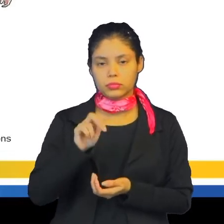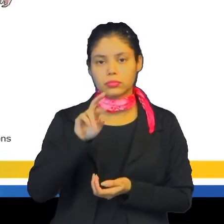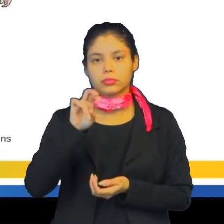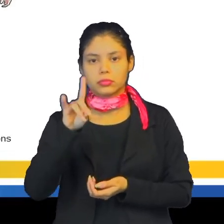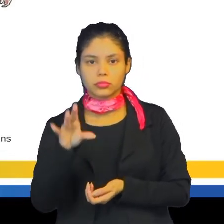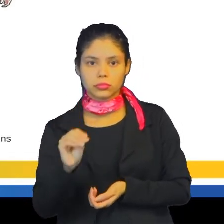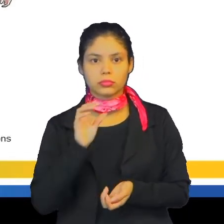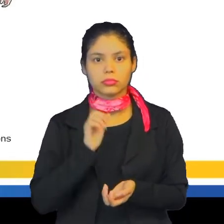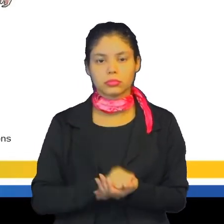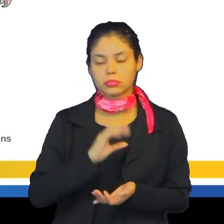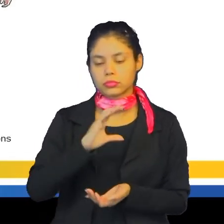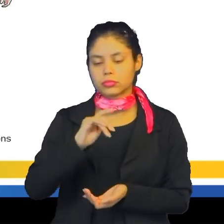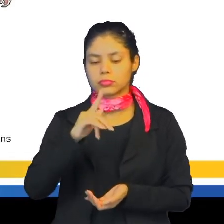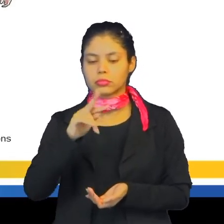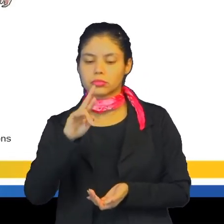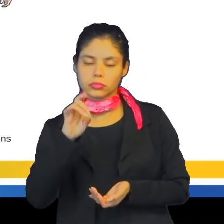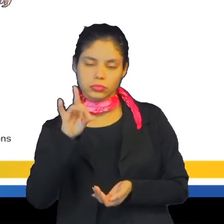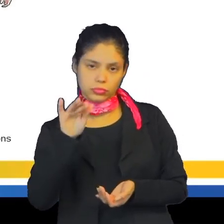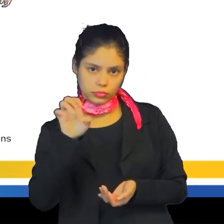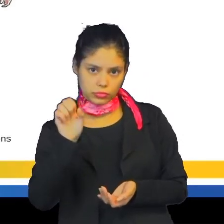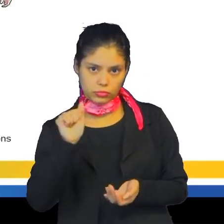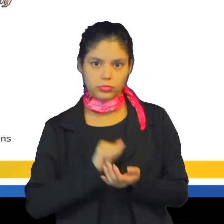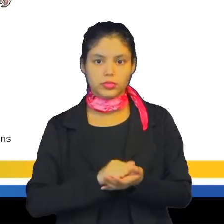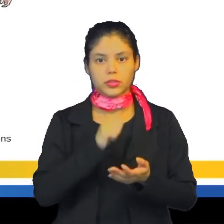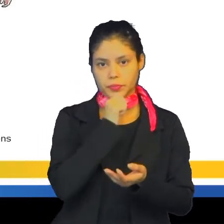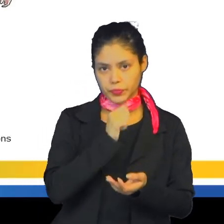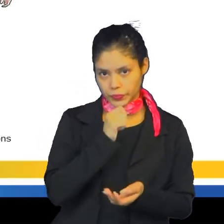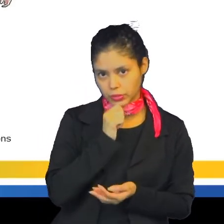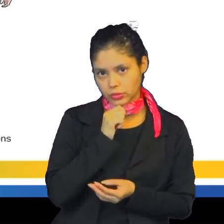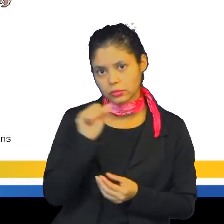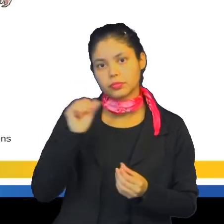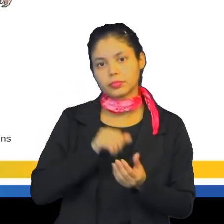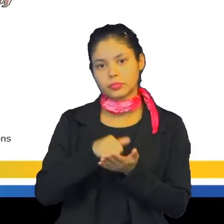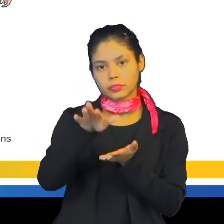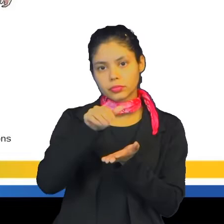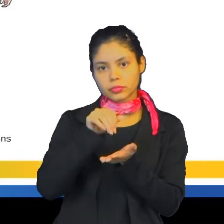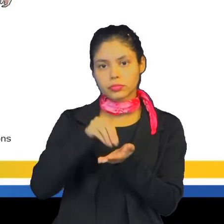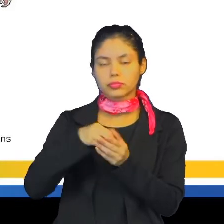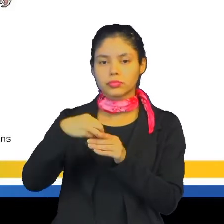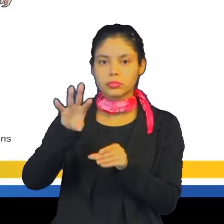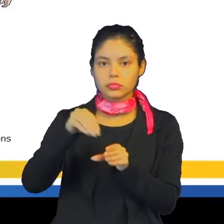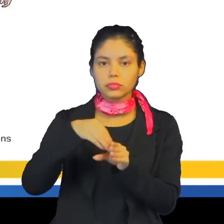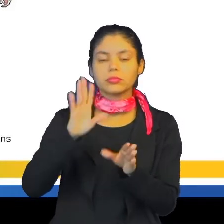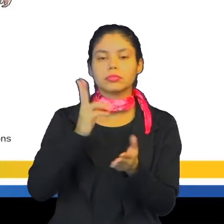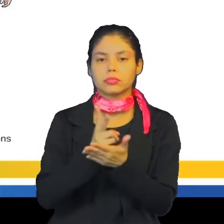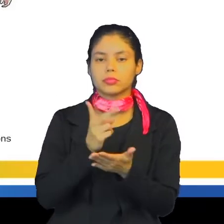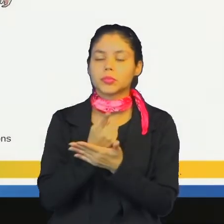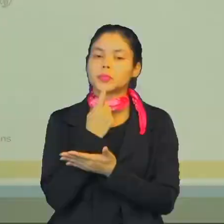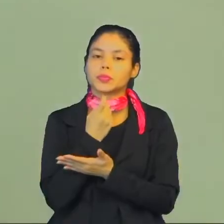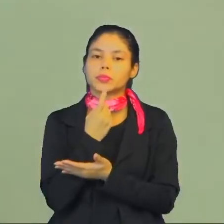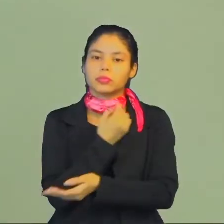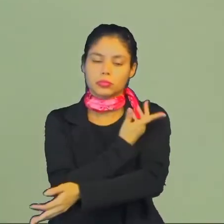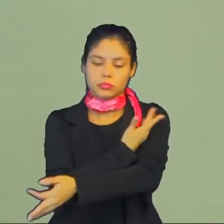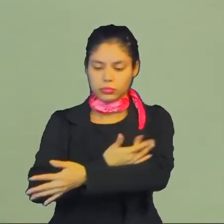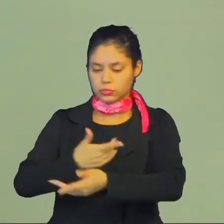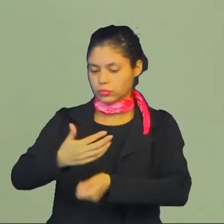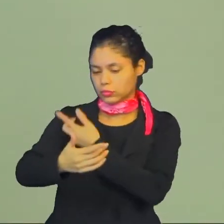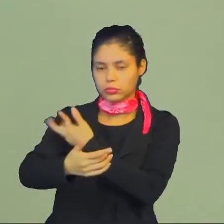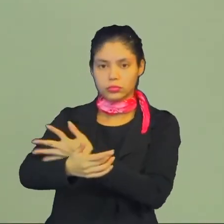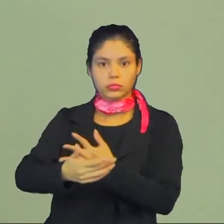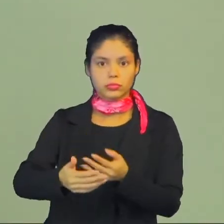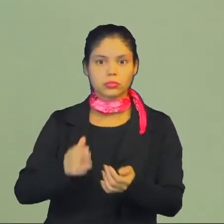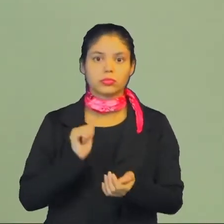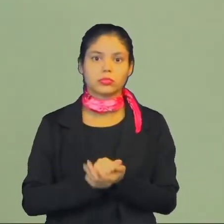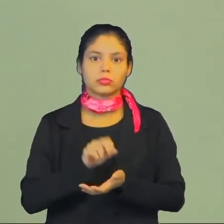das veias, dos capilares, das vênulas, que aí vai transportar, o sangue arterial vai transportar esses nutrientes e o